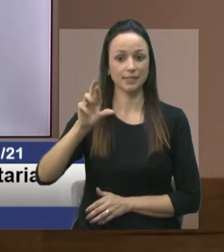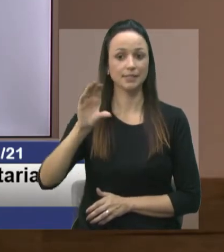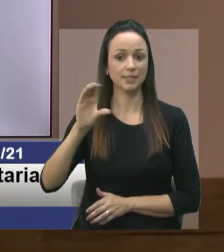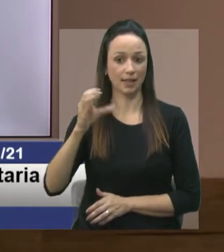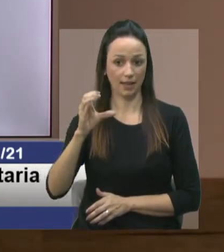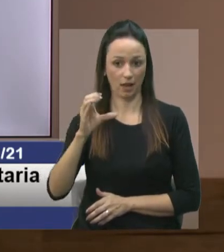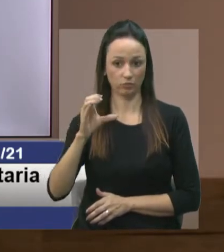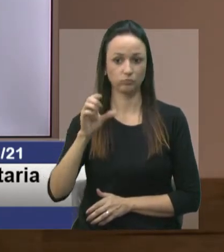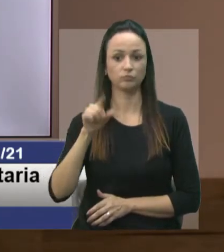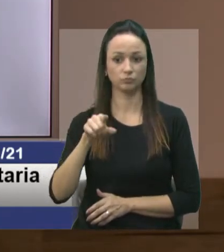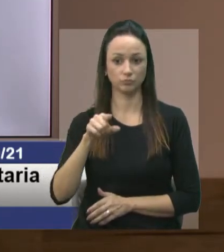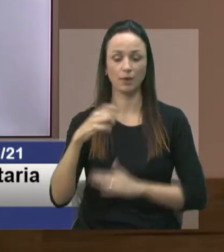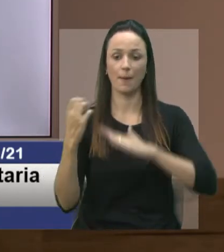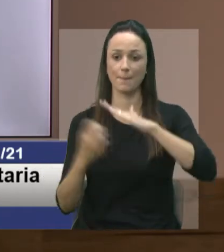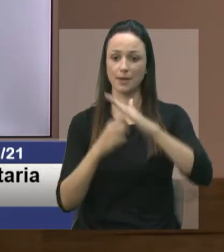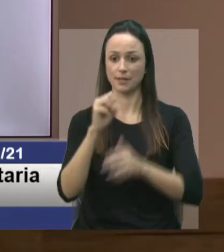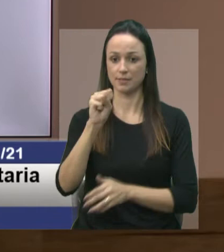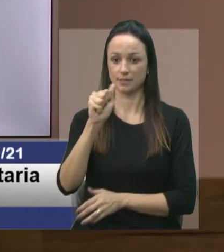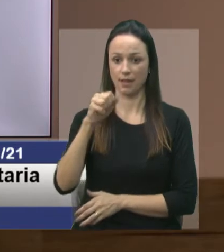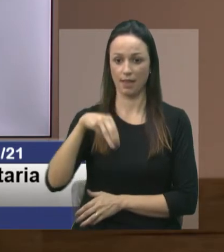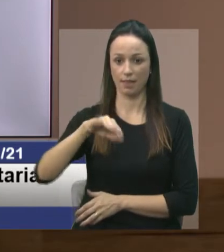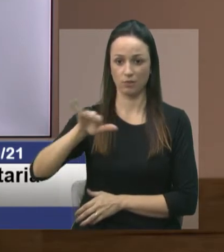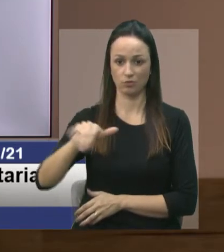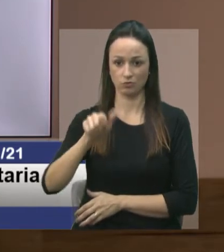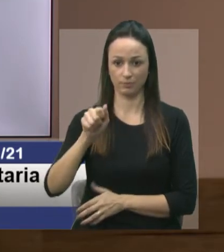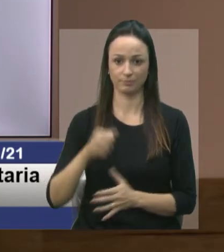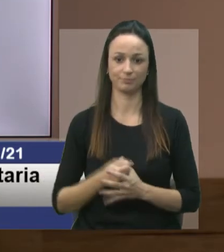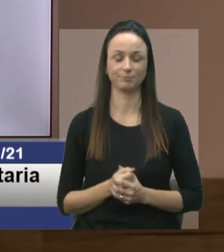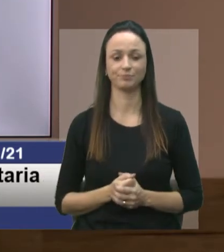R$ 783.603,69 pela agência reguladora.